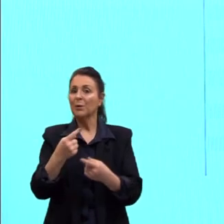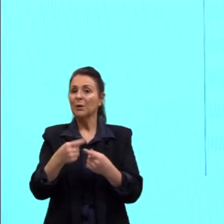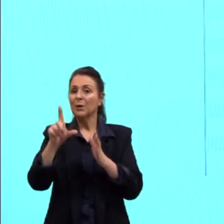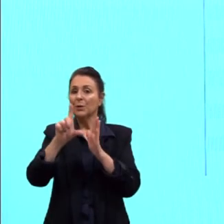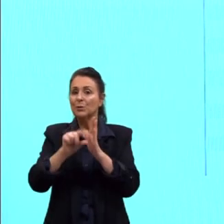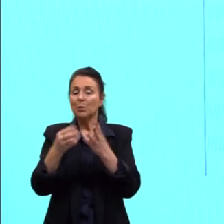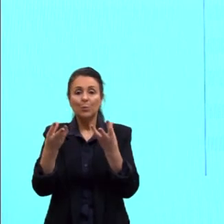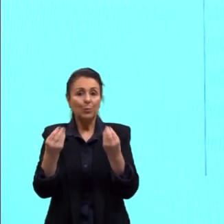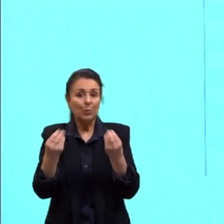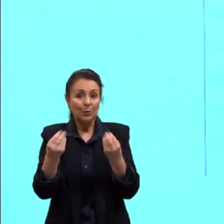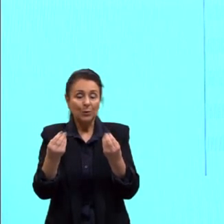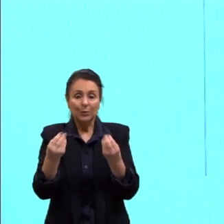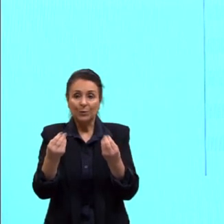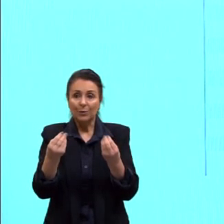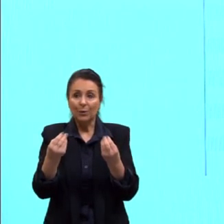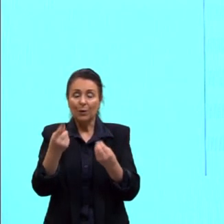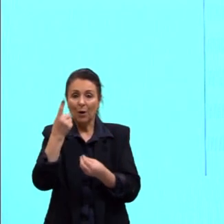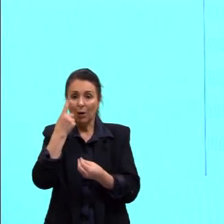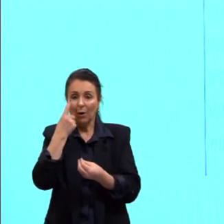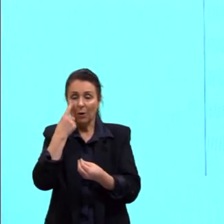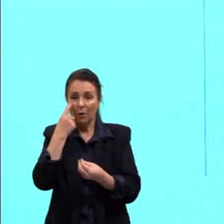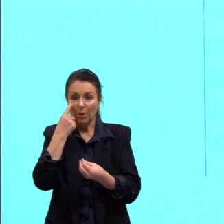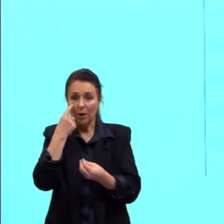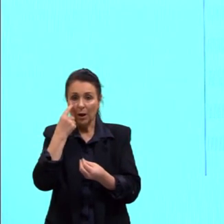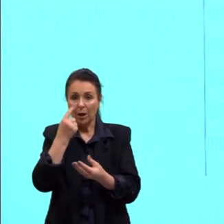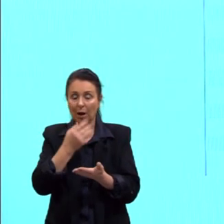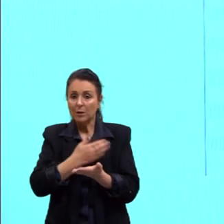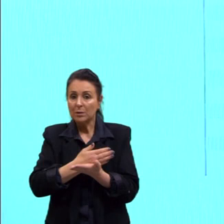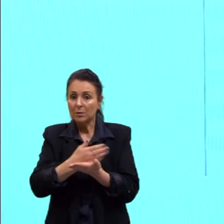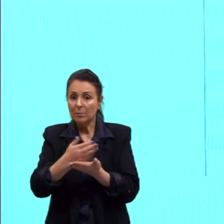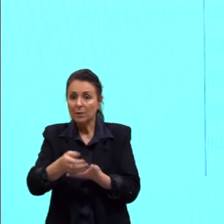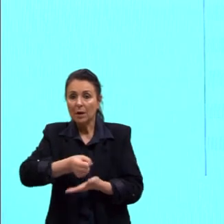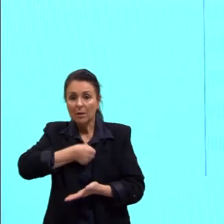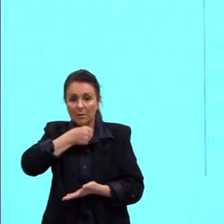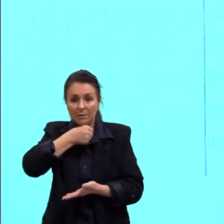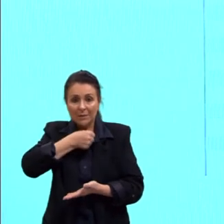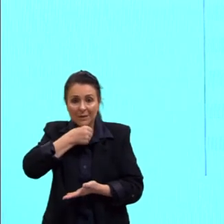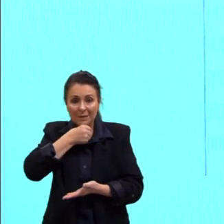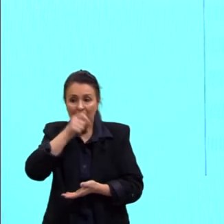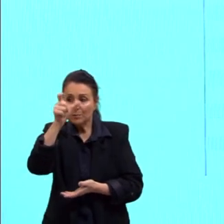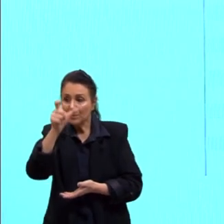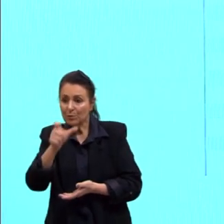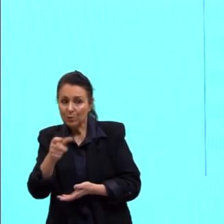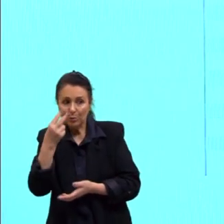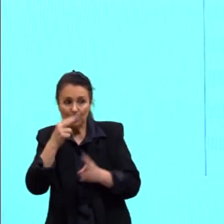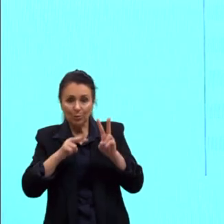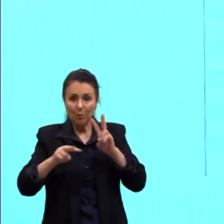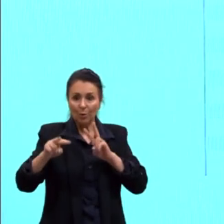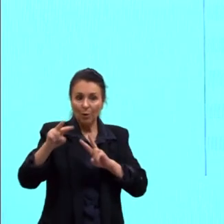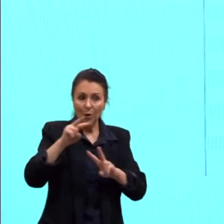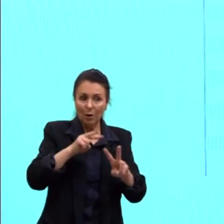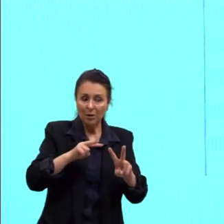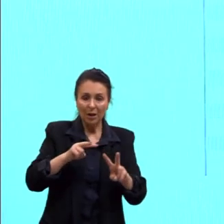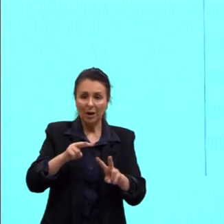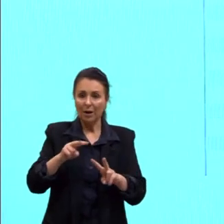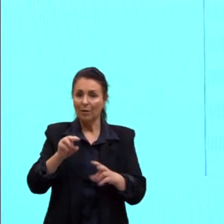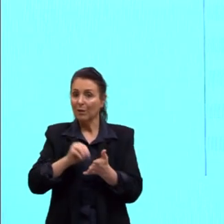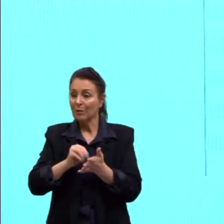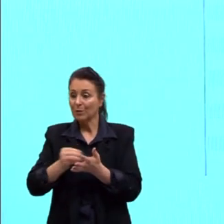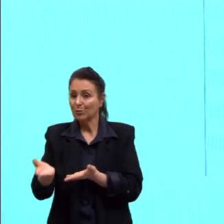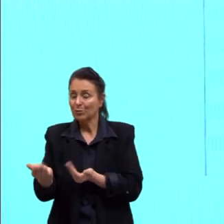redução justamente isso né E aí que que vai acontecer Vai envelhecer né esse grupo vai se manter E aí Vai envelhecer e vai